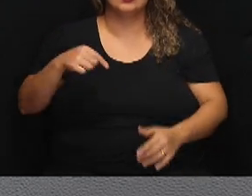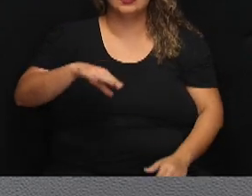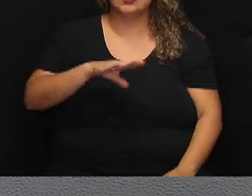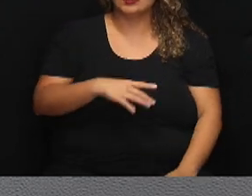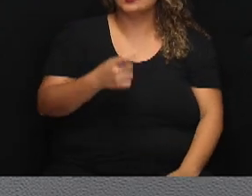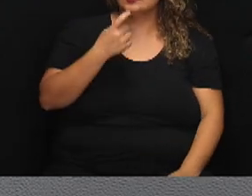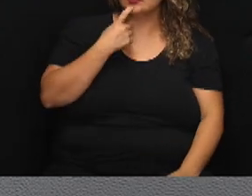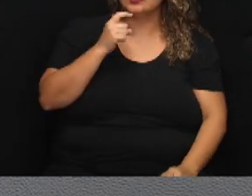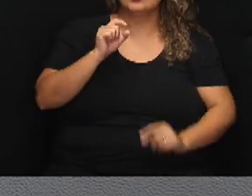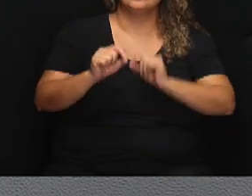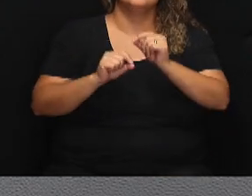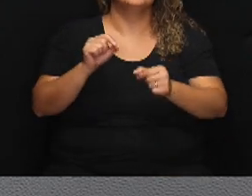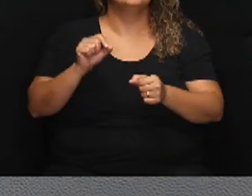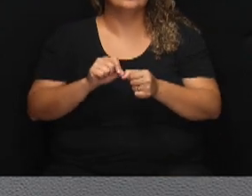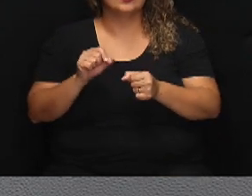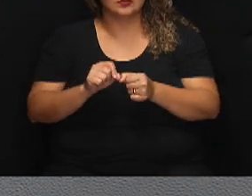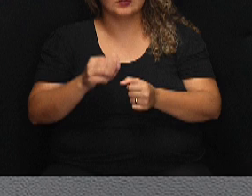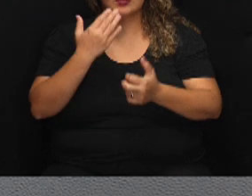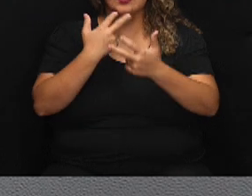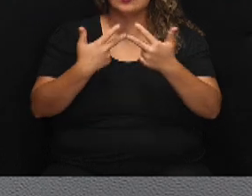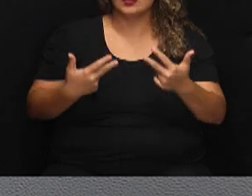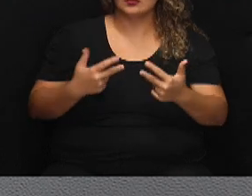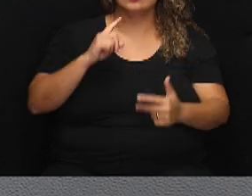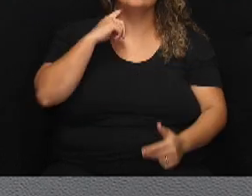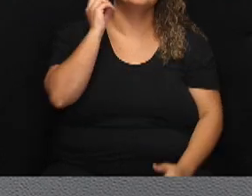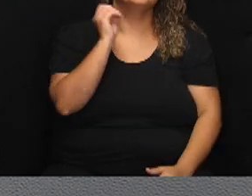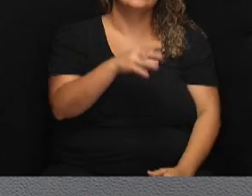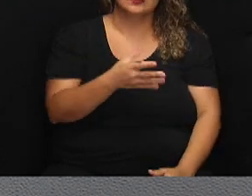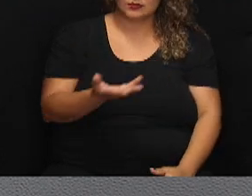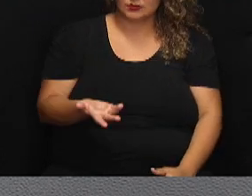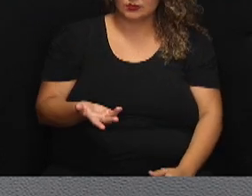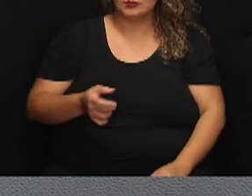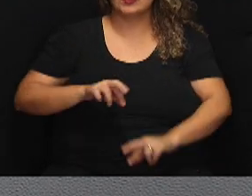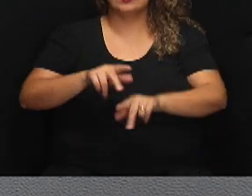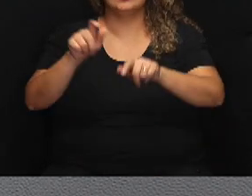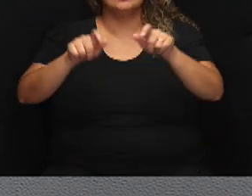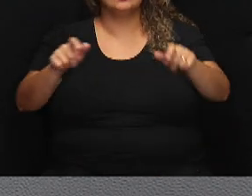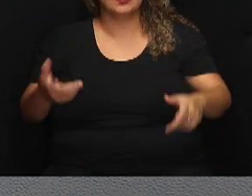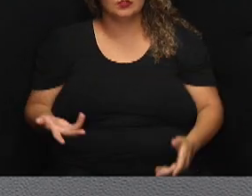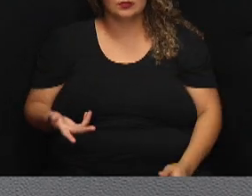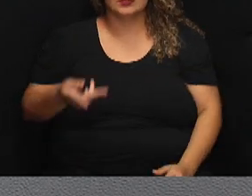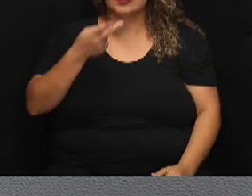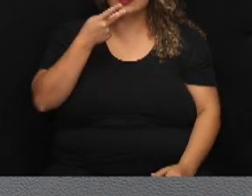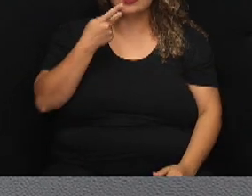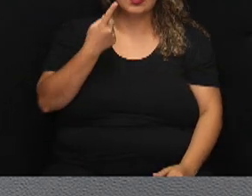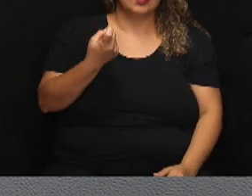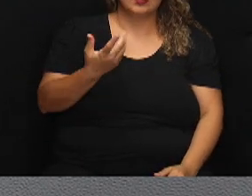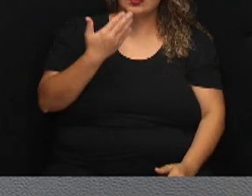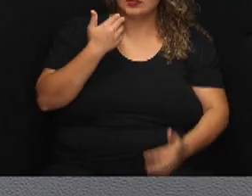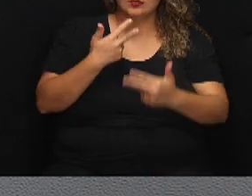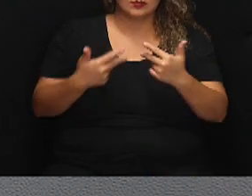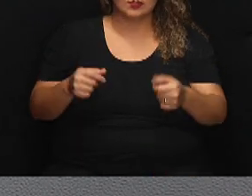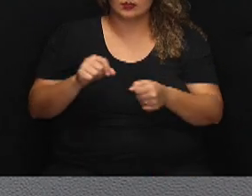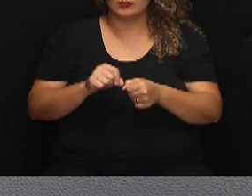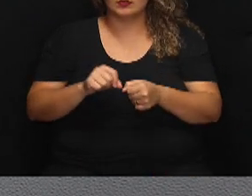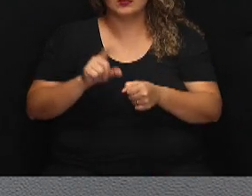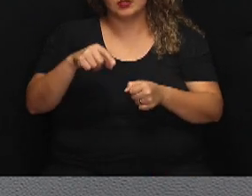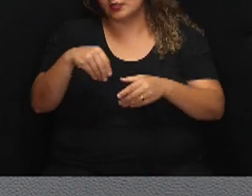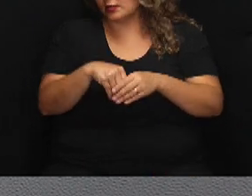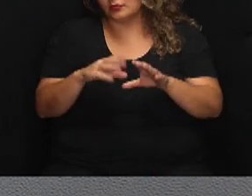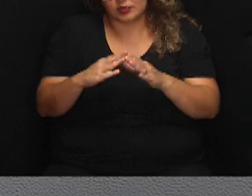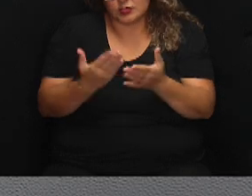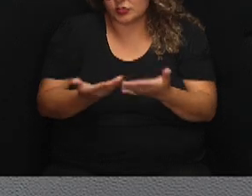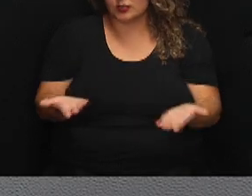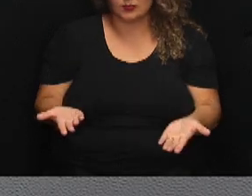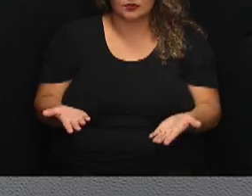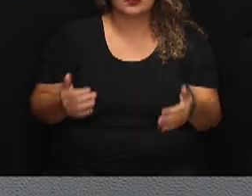município, o que é feito com os alimentos que são descartados? Né? Tem muitas pessoas que relatam que a única alimentação que elas fazem é na escola.